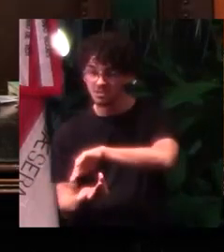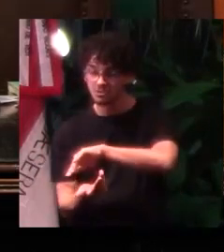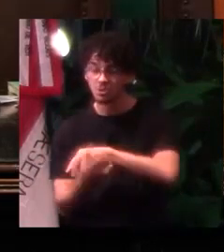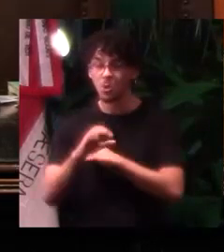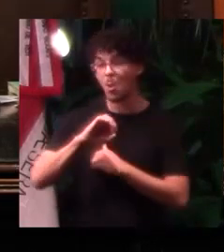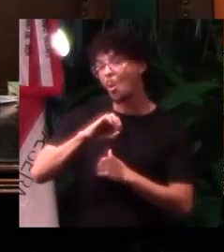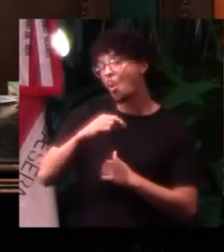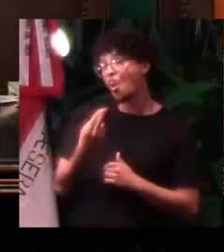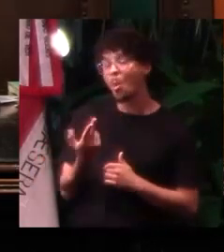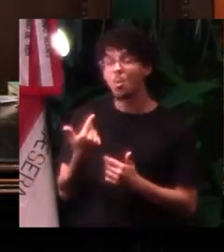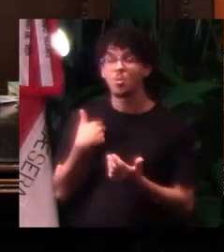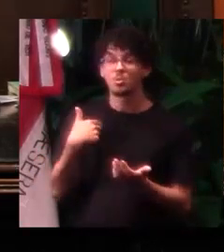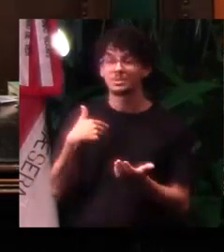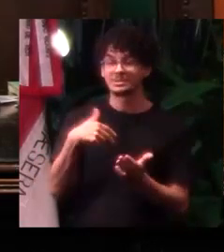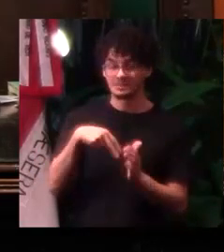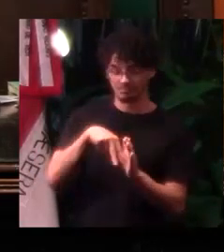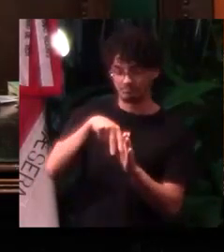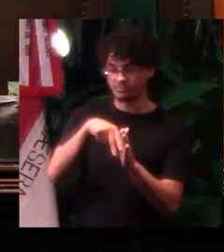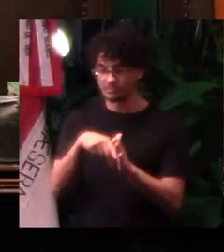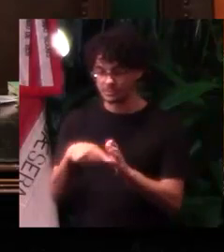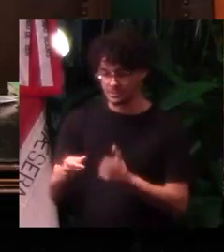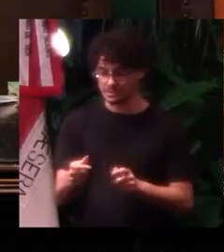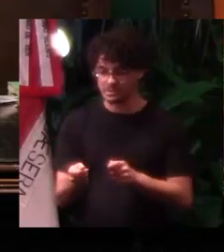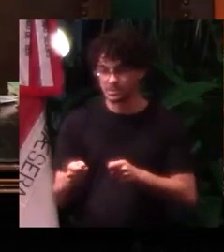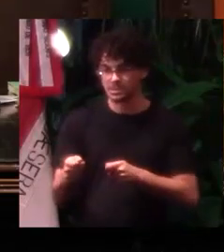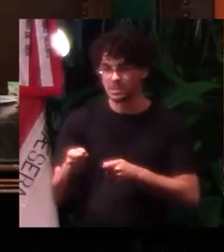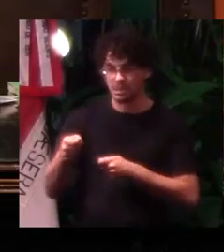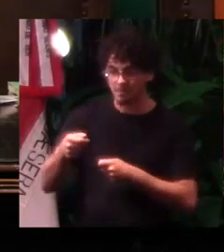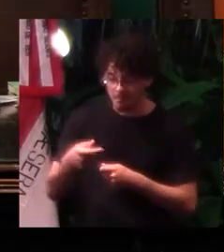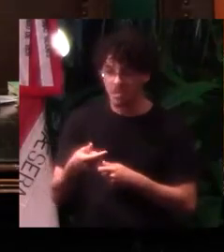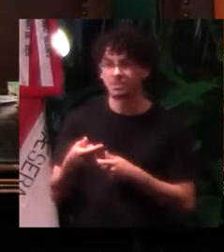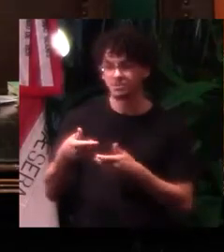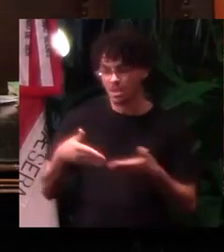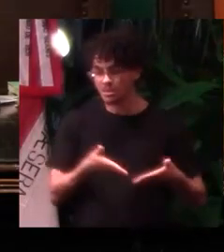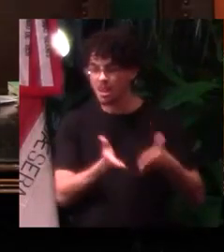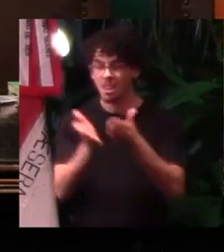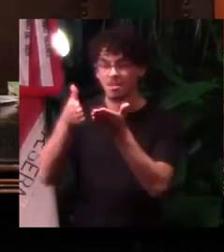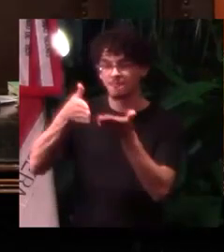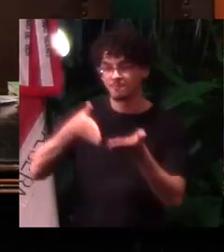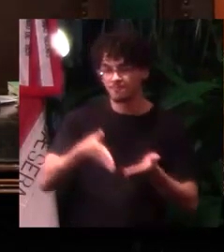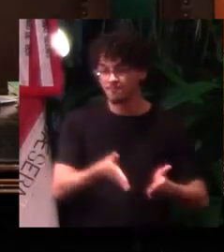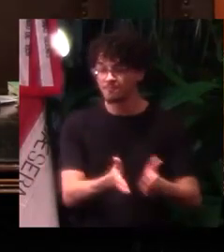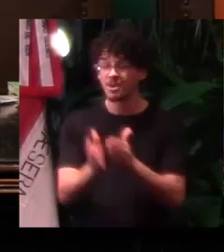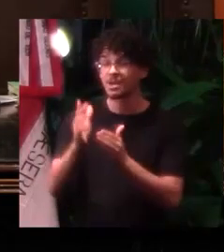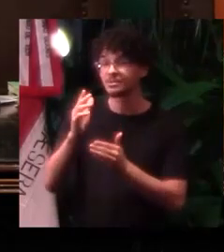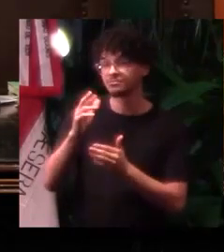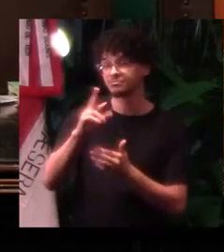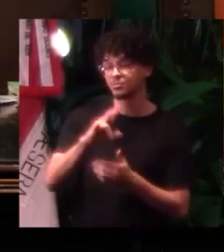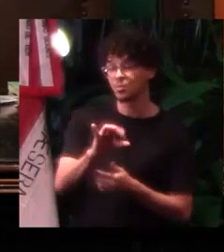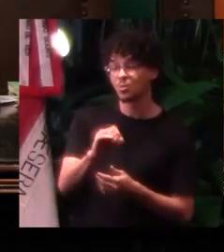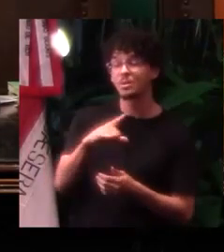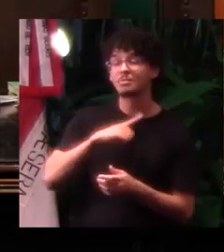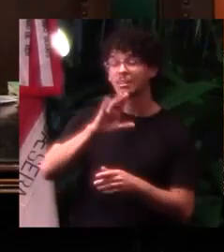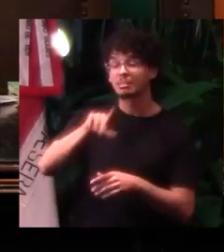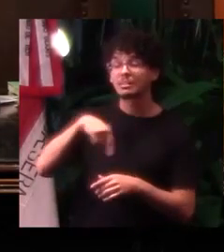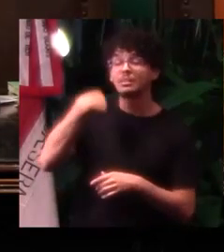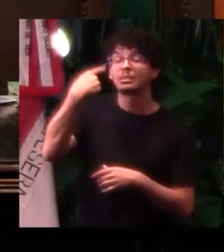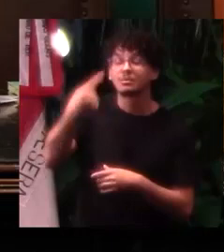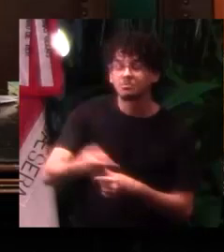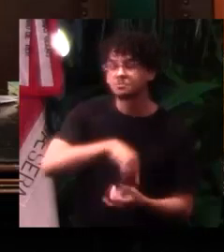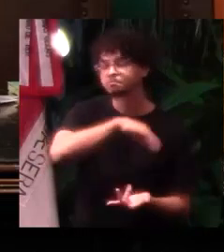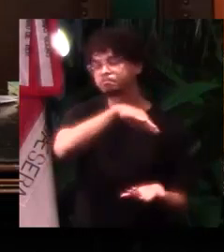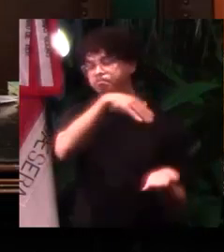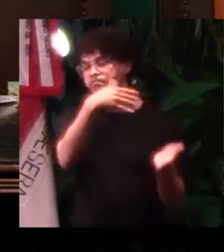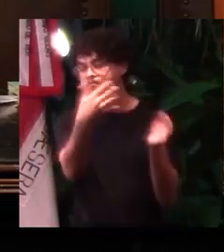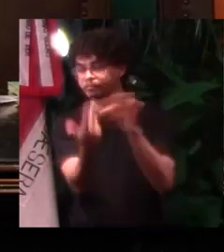que babuiasse sem pulso na levada do rio para se despenhar horas abaixo em